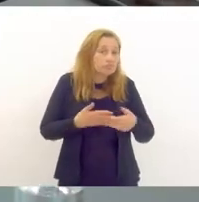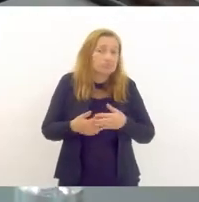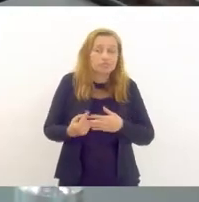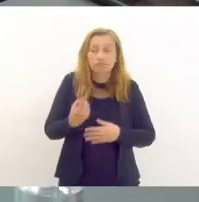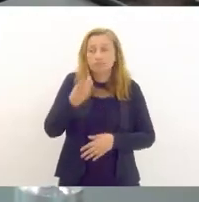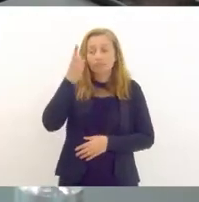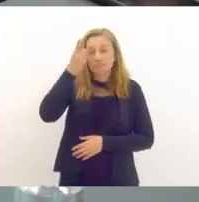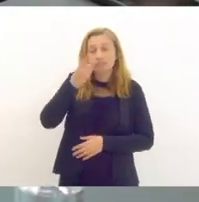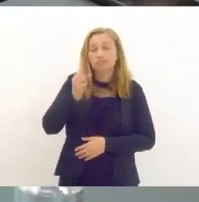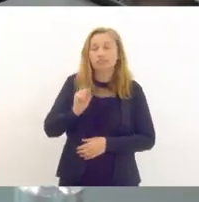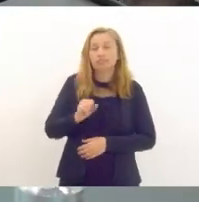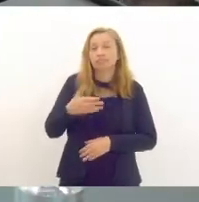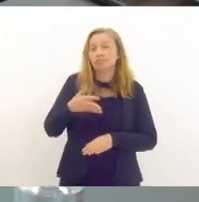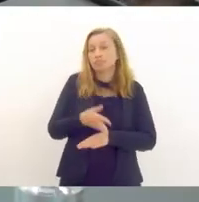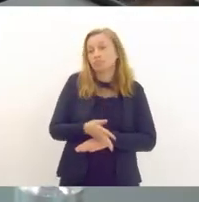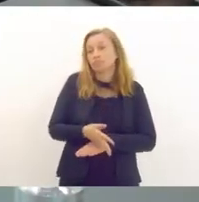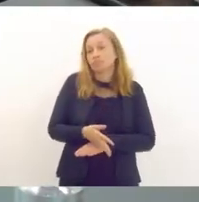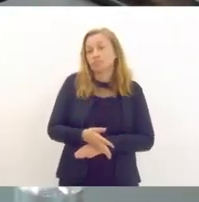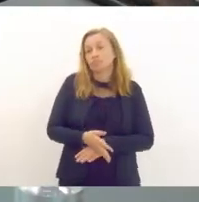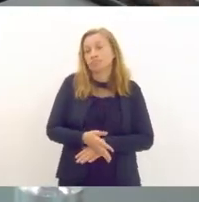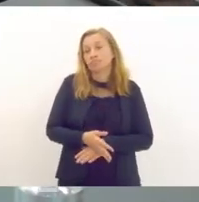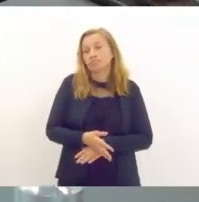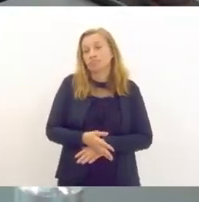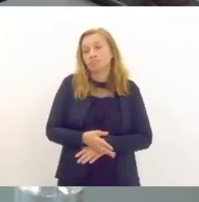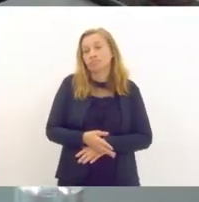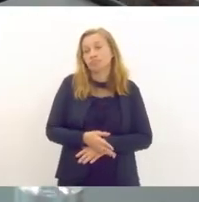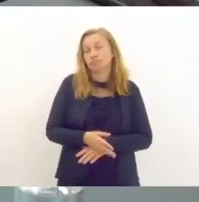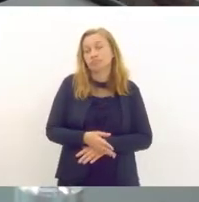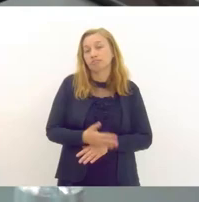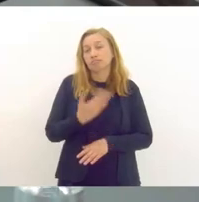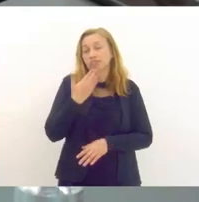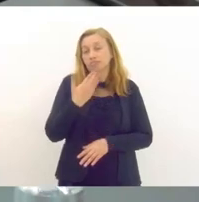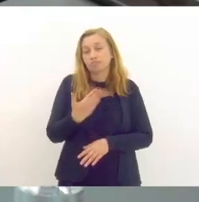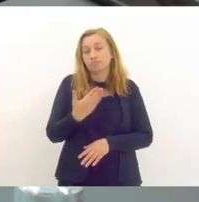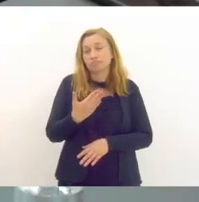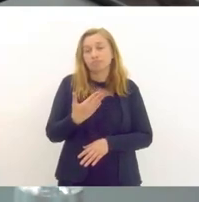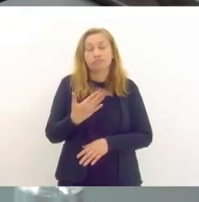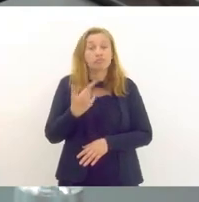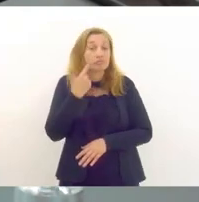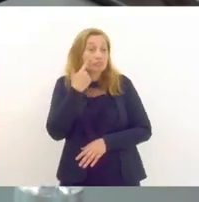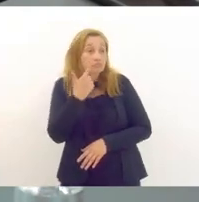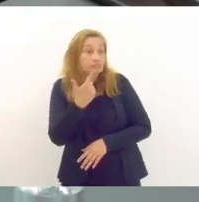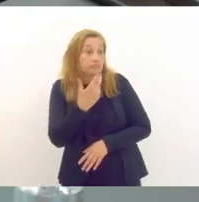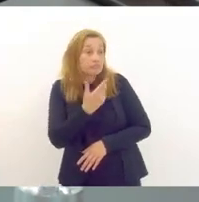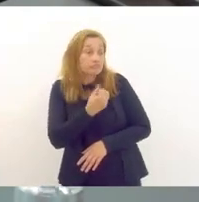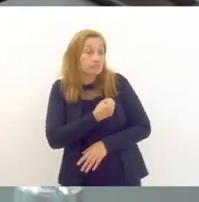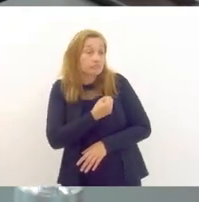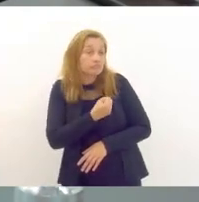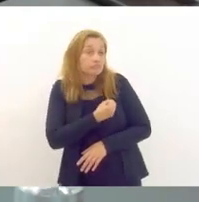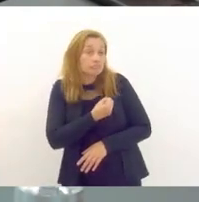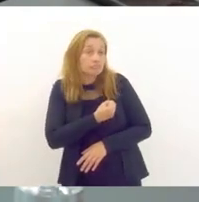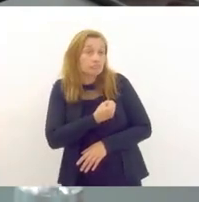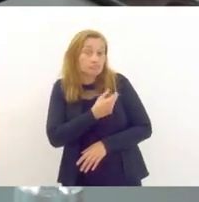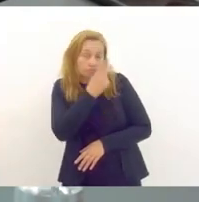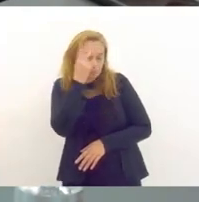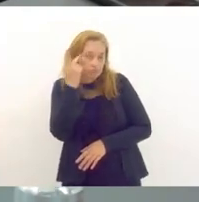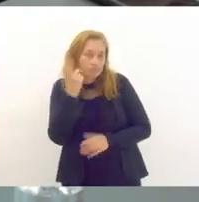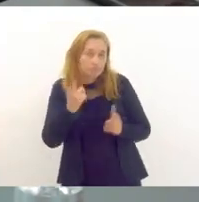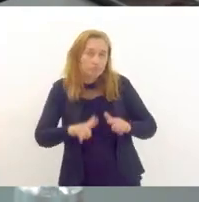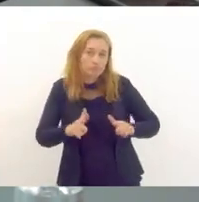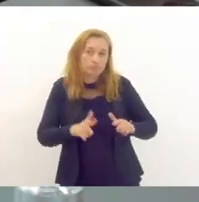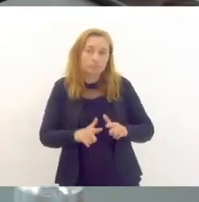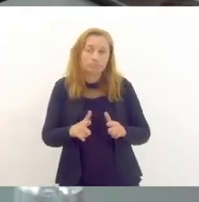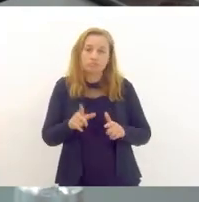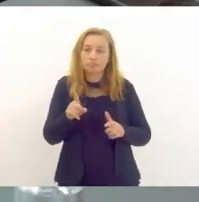pode chegar e também obstruir pedindo verificação entendeu isso vai criando uma bola